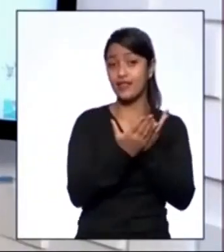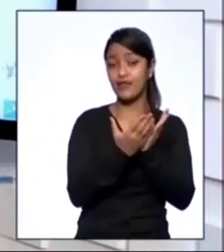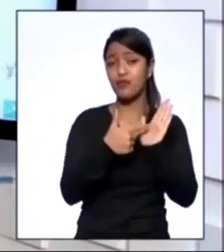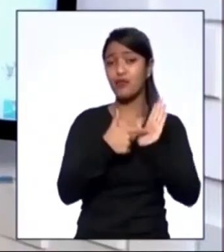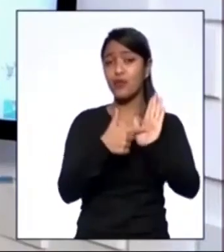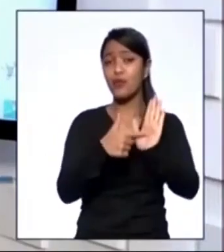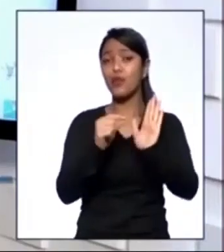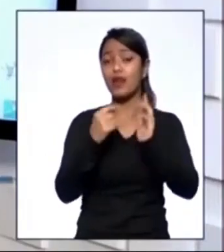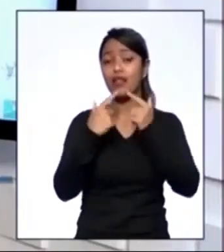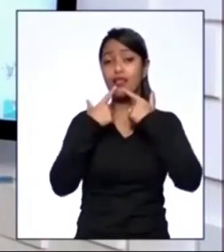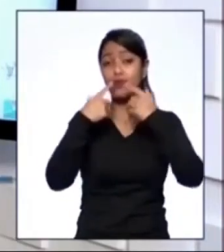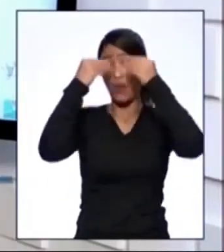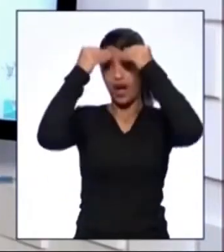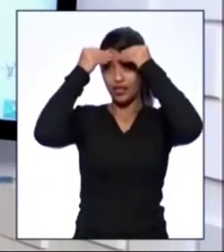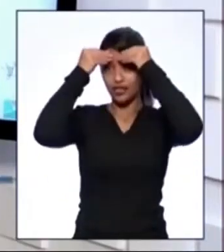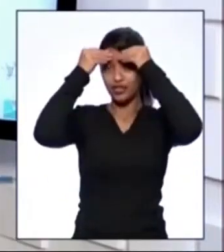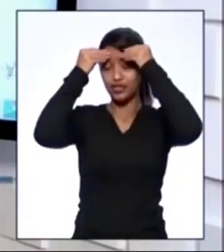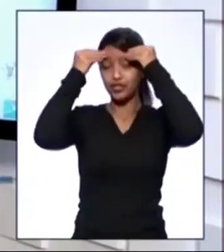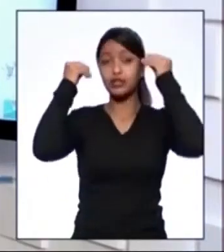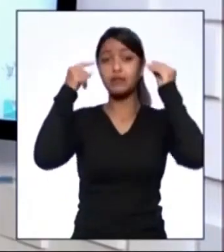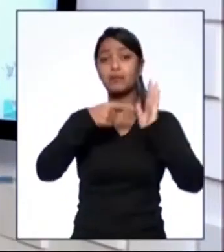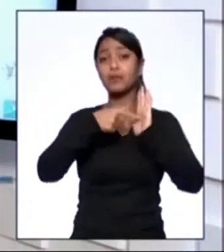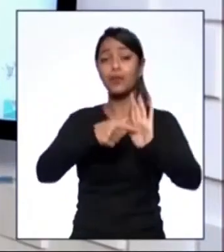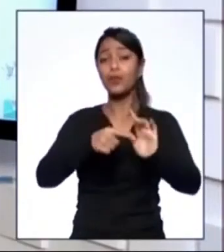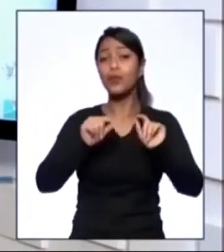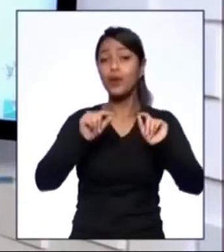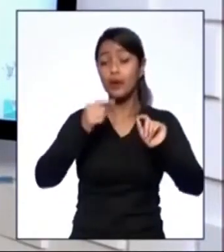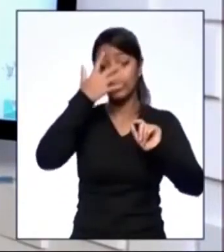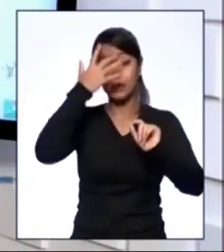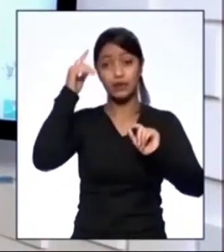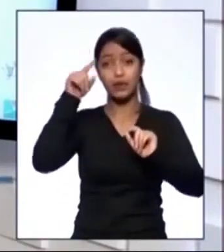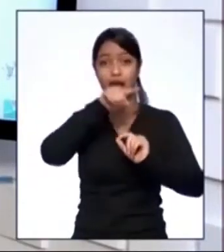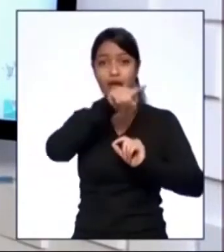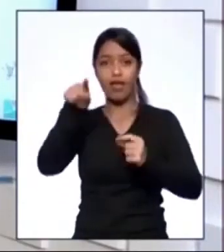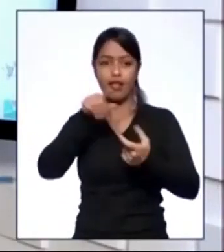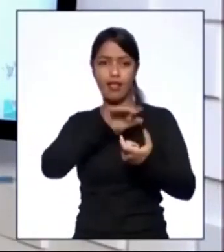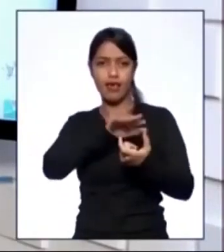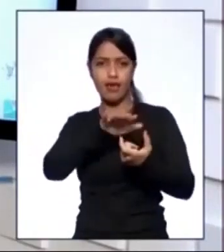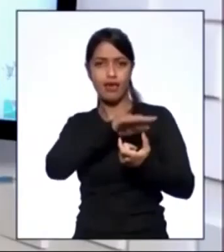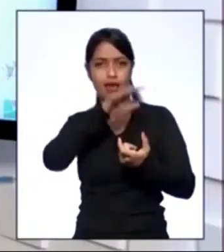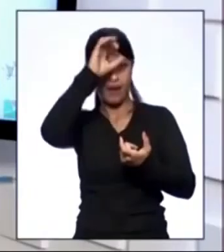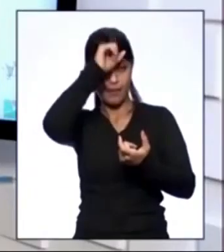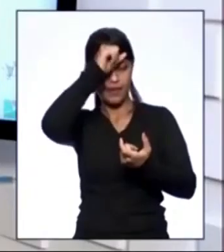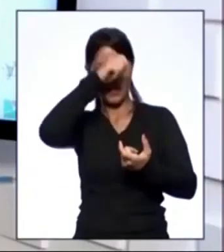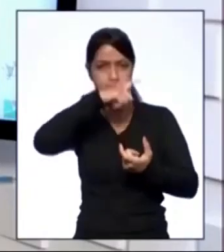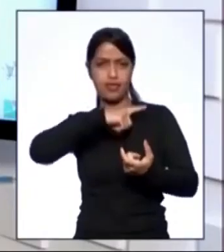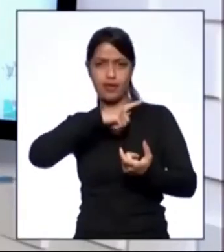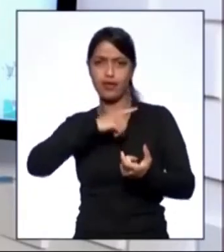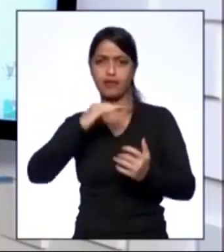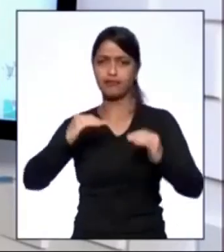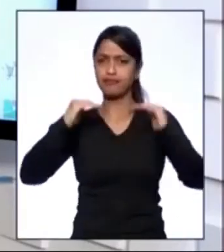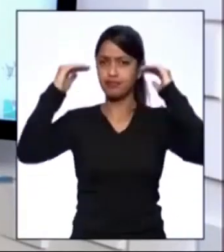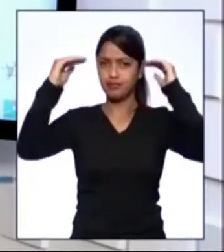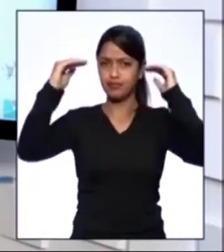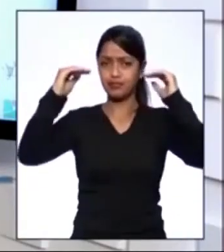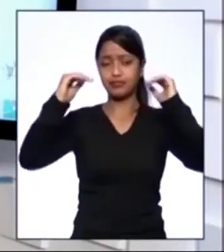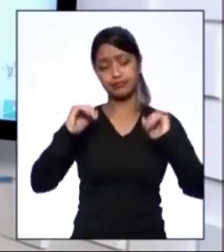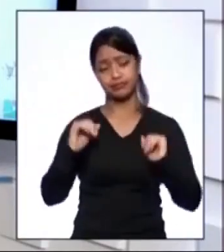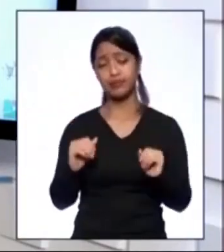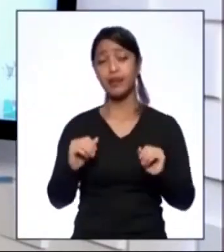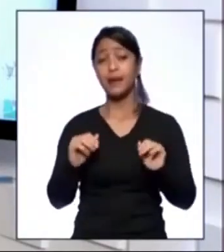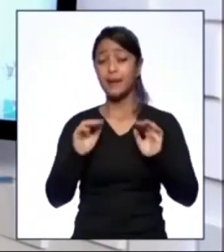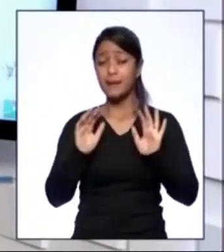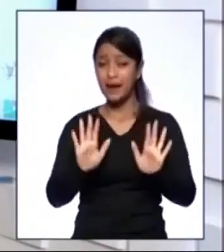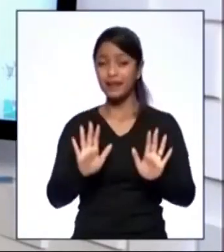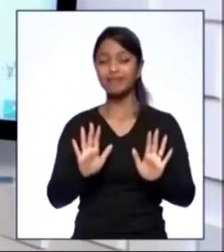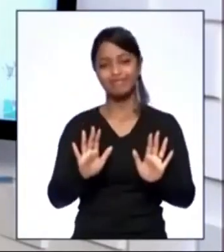mostrando, às vezes, o universo das pessoas letradas. E talvez seja realmente um pouco diferente do que é para a gente agora. Mas, sim,